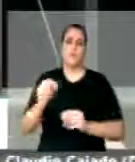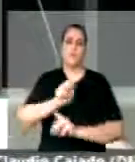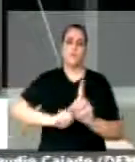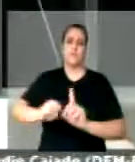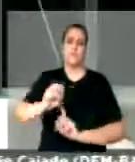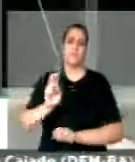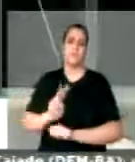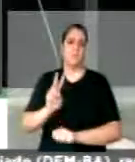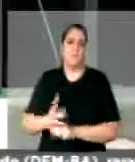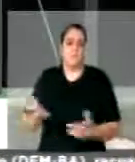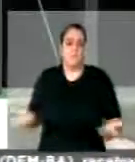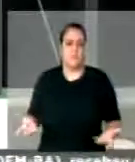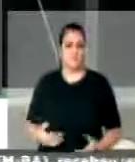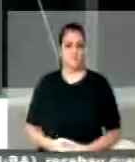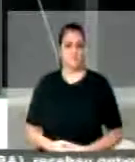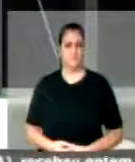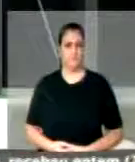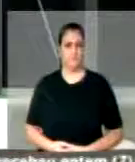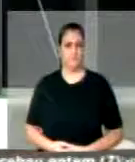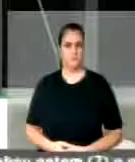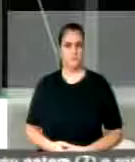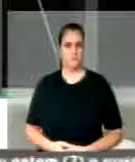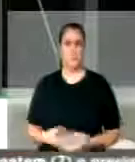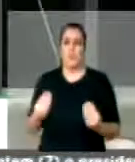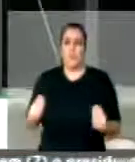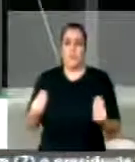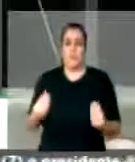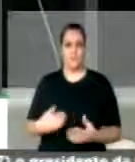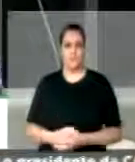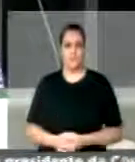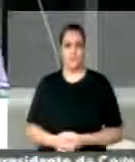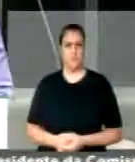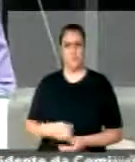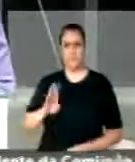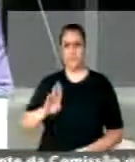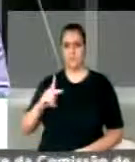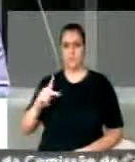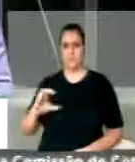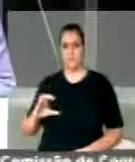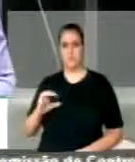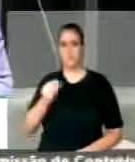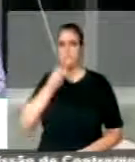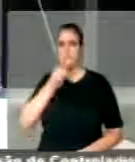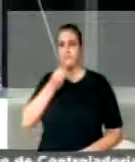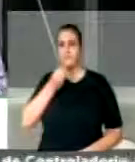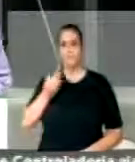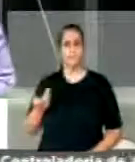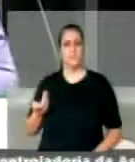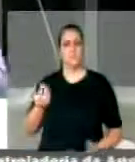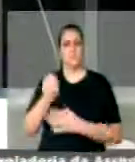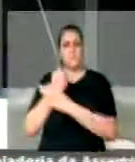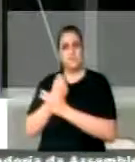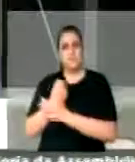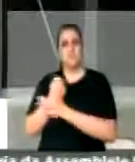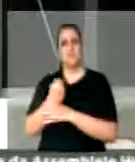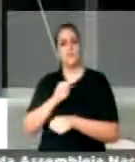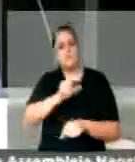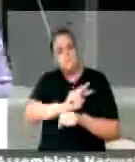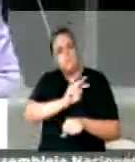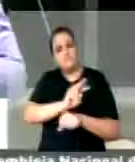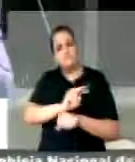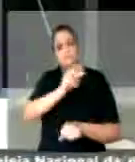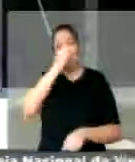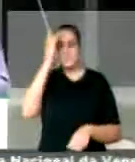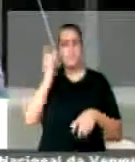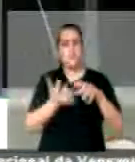proteção social se o benefício de prestação continuada, que deveria amparar as pessoas